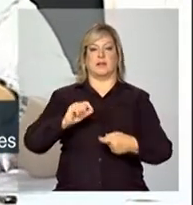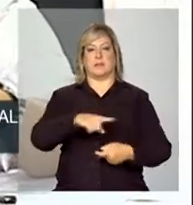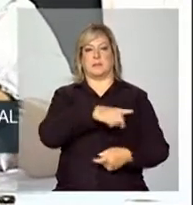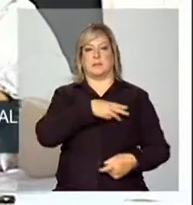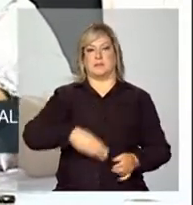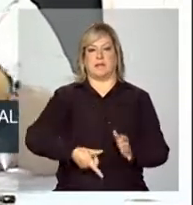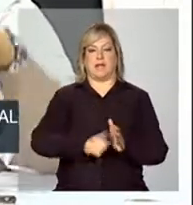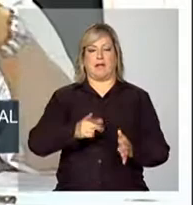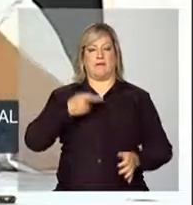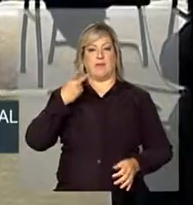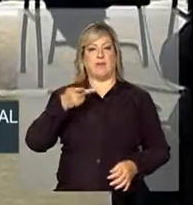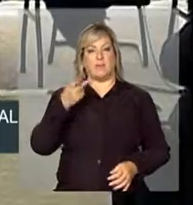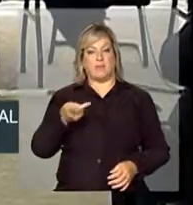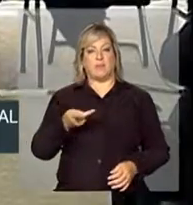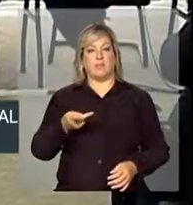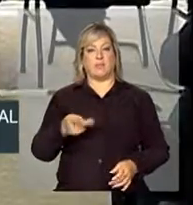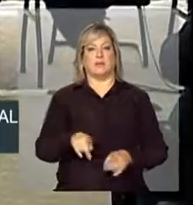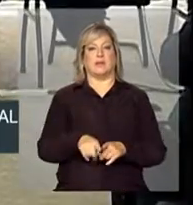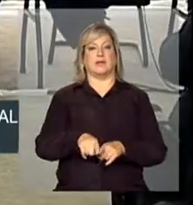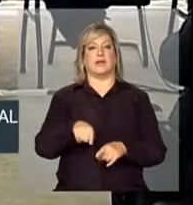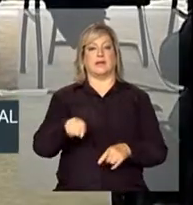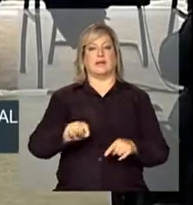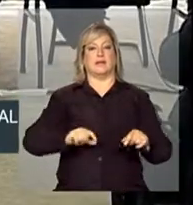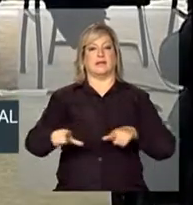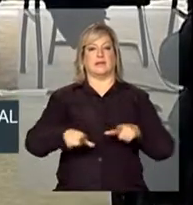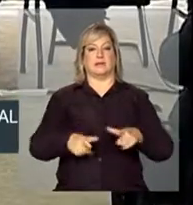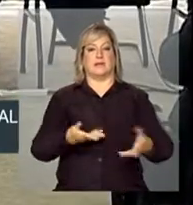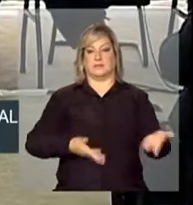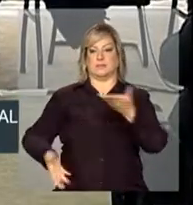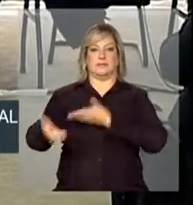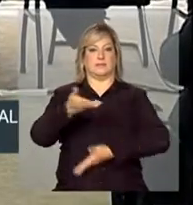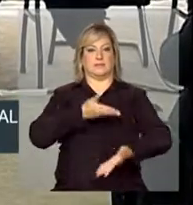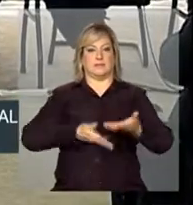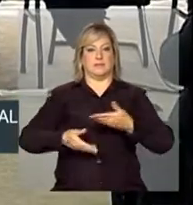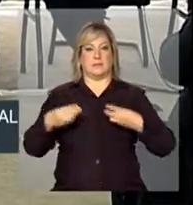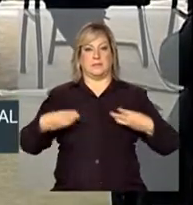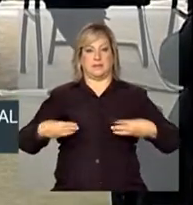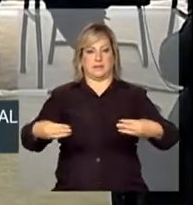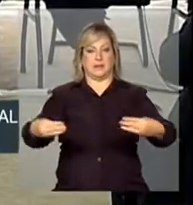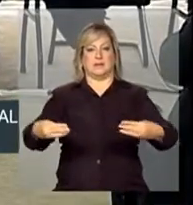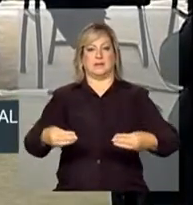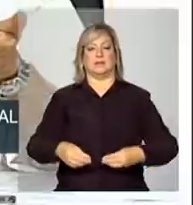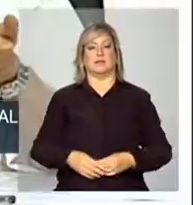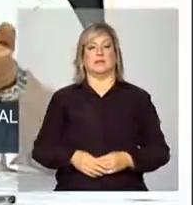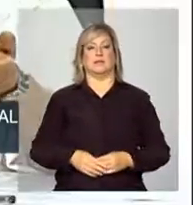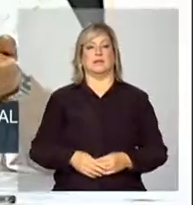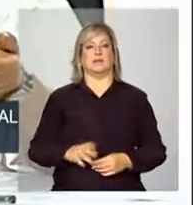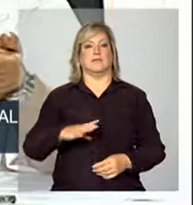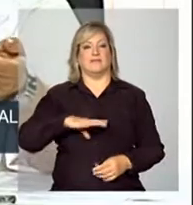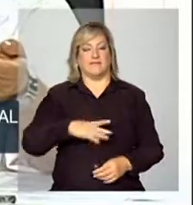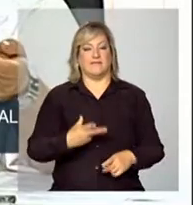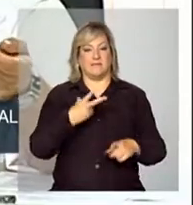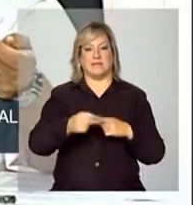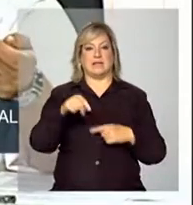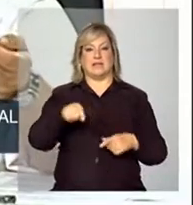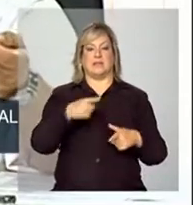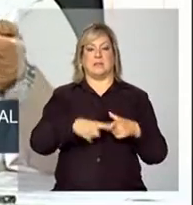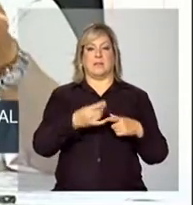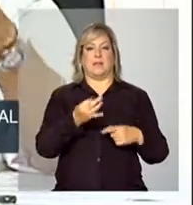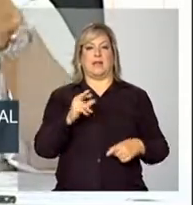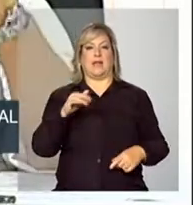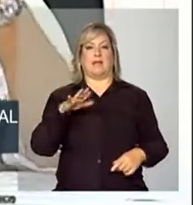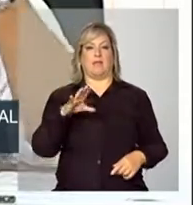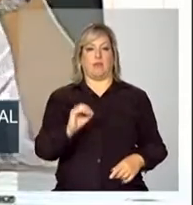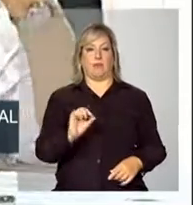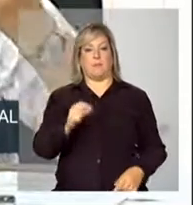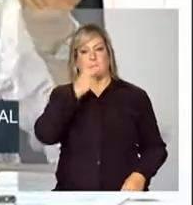ministro disse Essa gestão transmissão né da do enfrentamento ao tráfico de pessoas